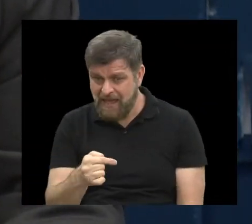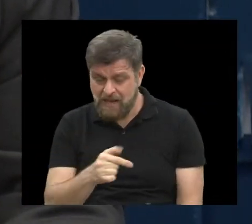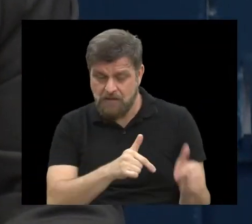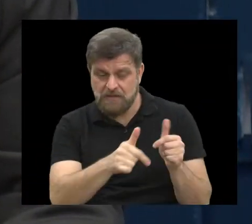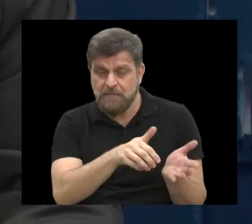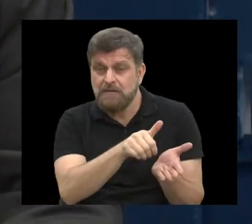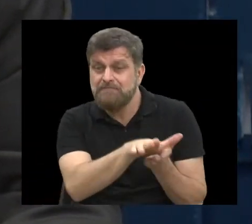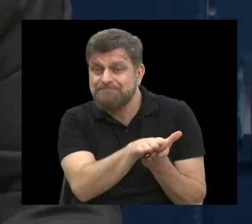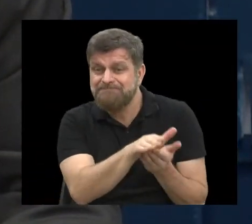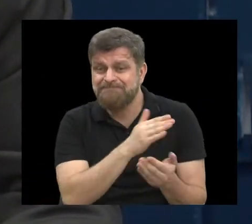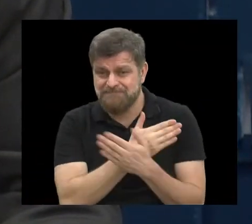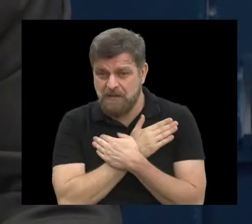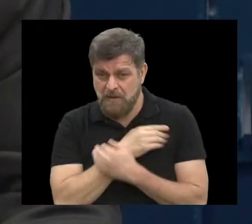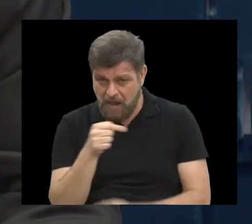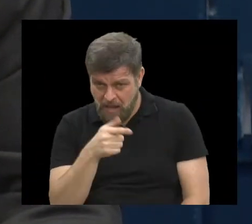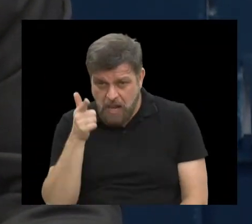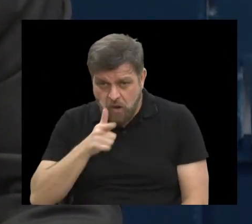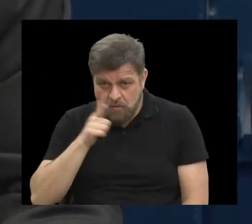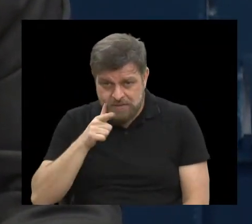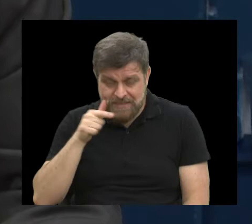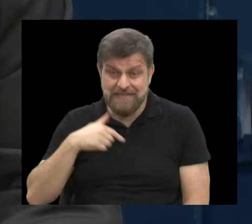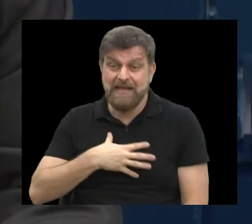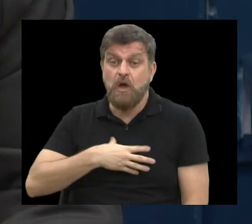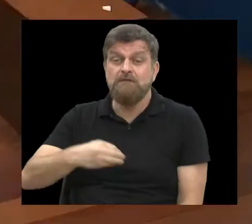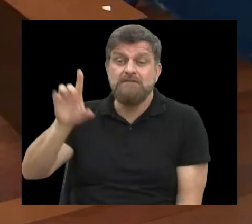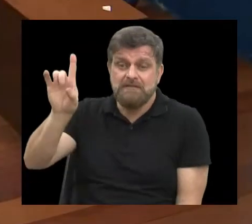consegue também ter esse benefício?